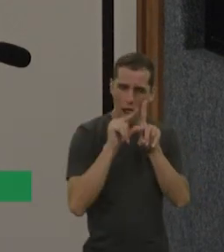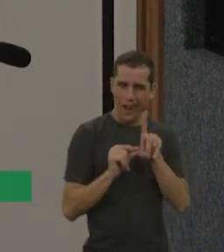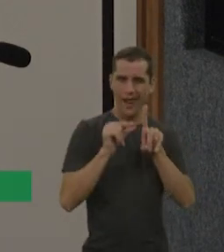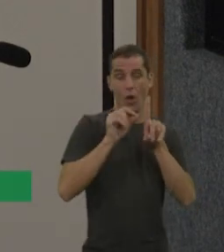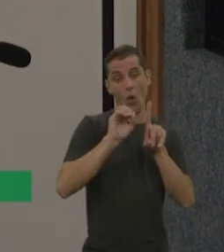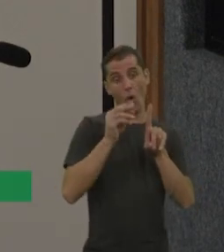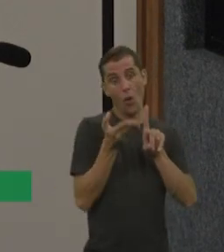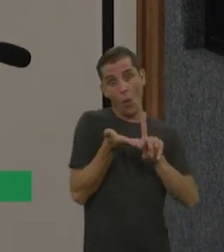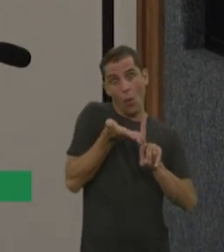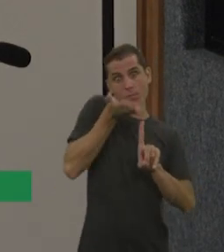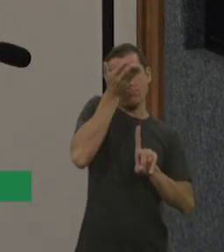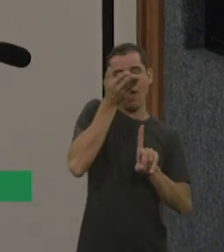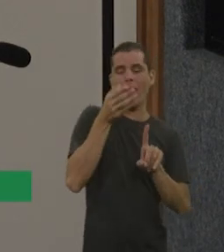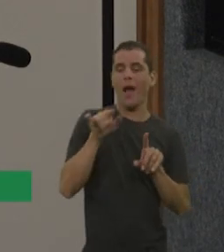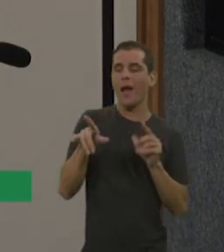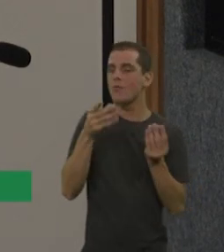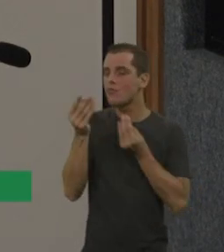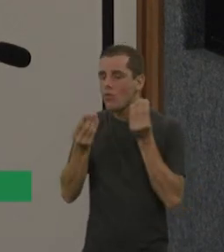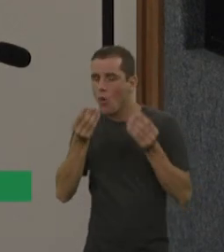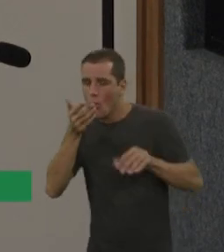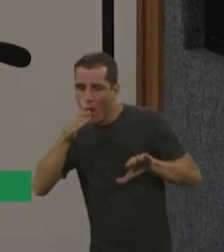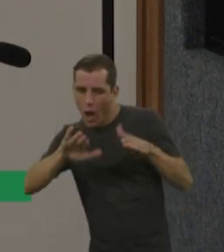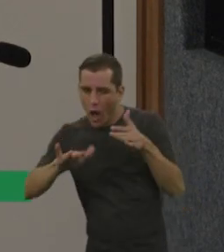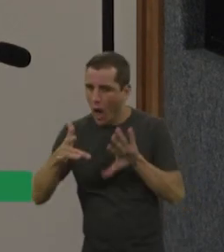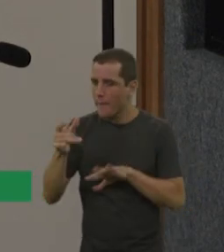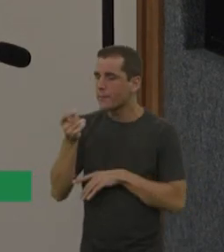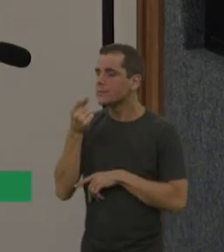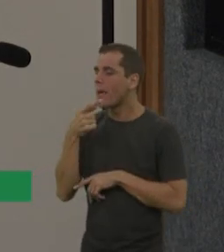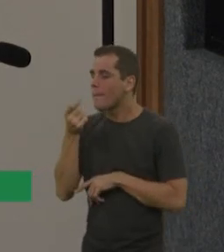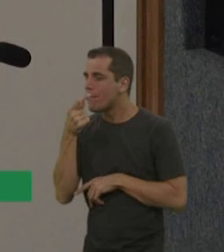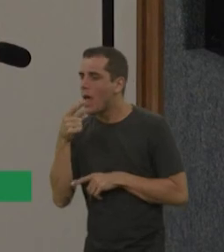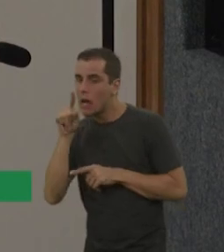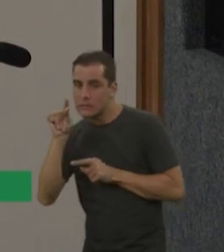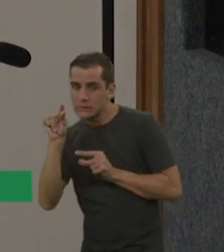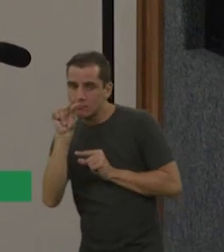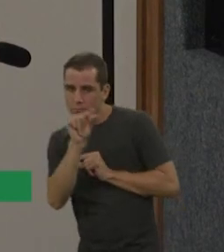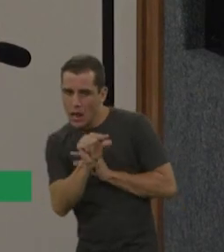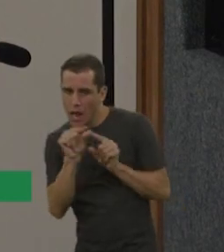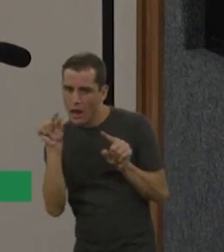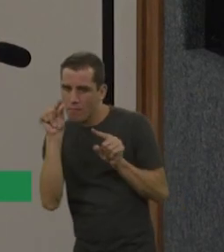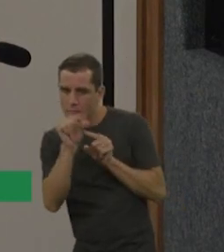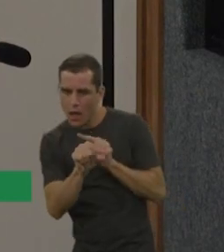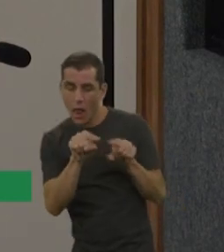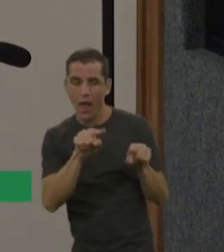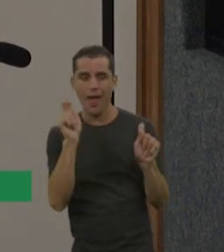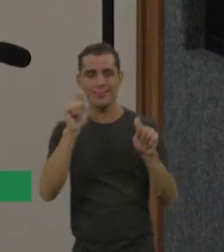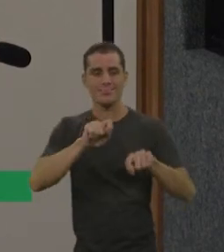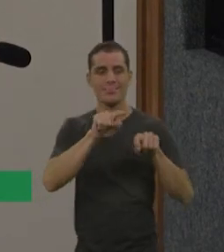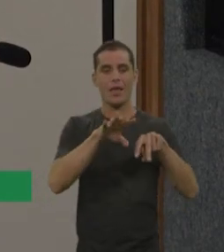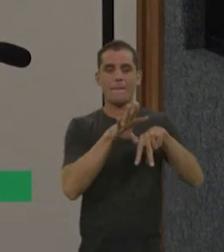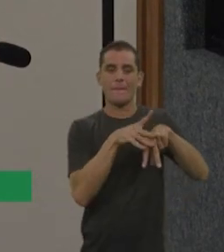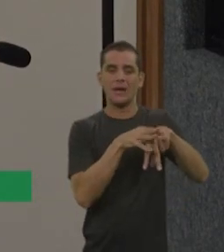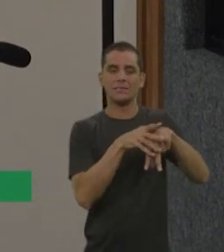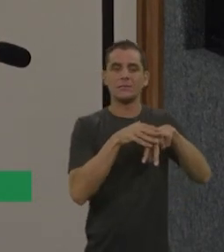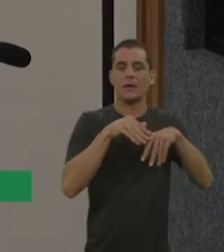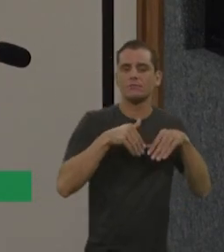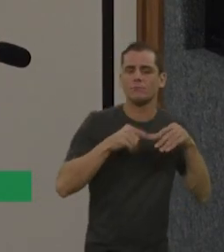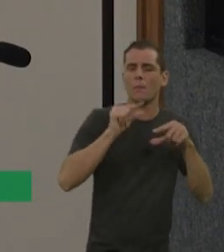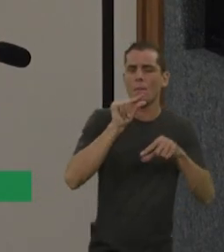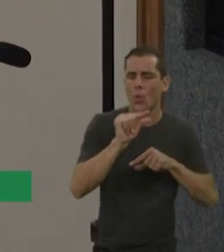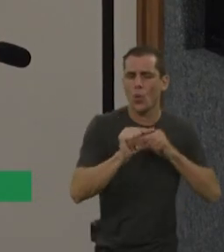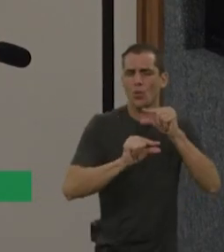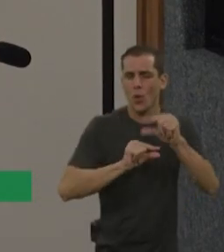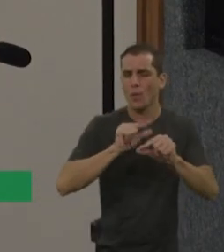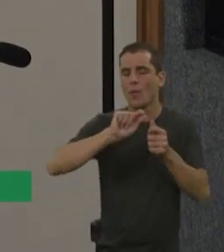eles diminuíssem a dose e começassem de pouquinho em pouquinho, o paciente conseguia tolerar a dose progressivamente, fazer uma espécie de